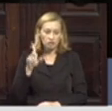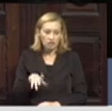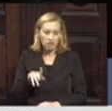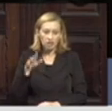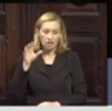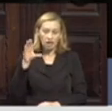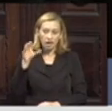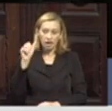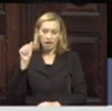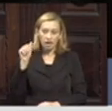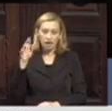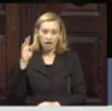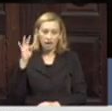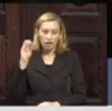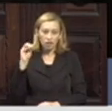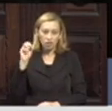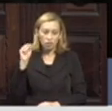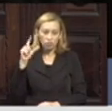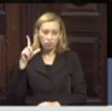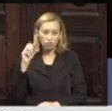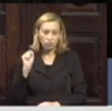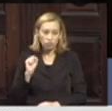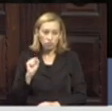tardio, merece elogio.